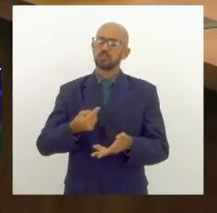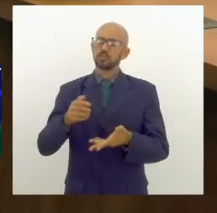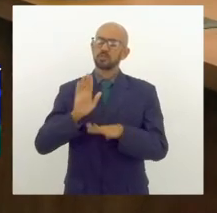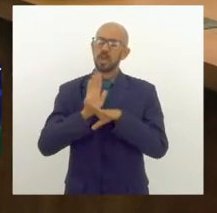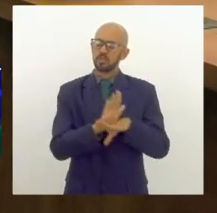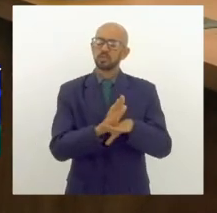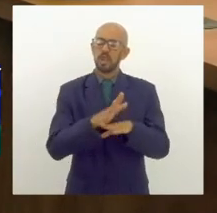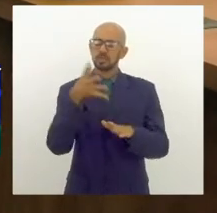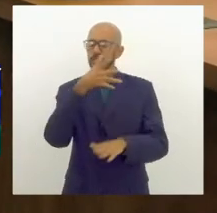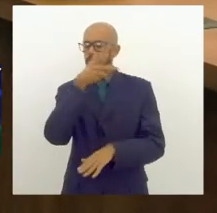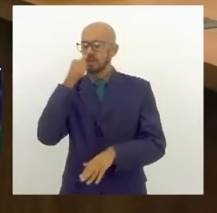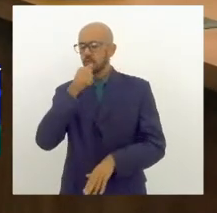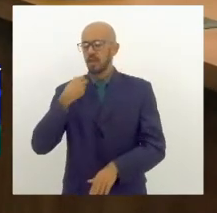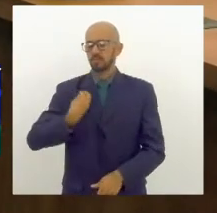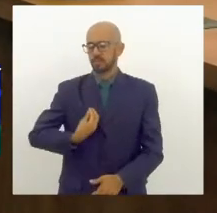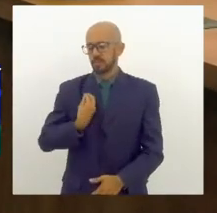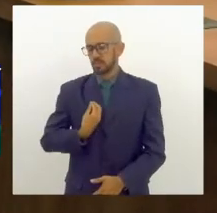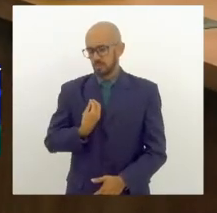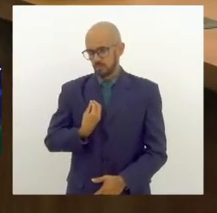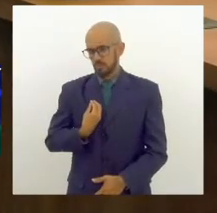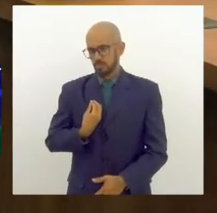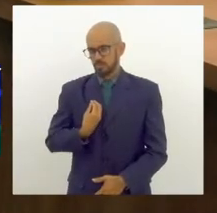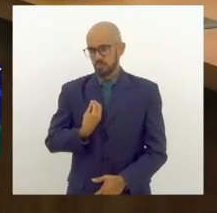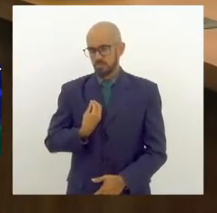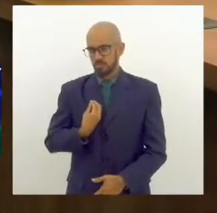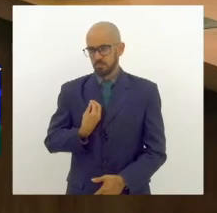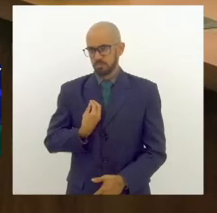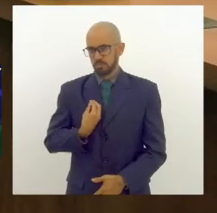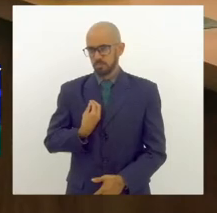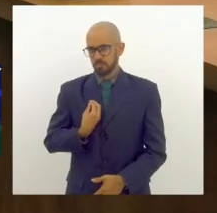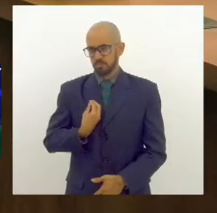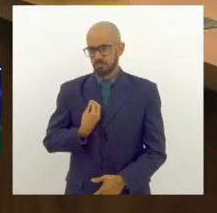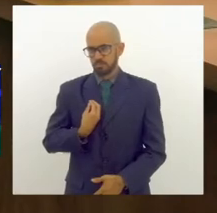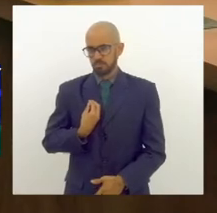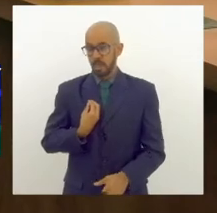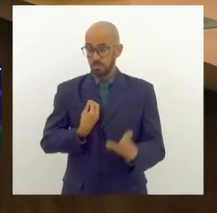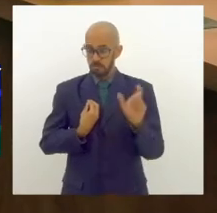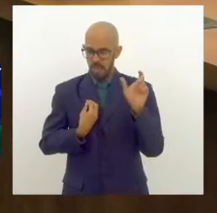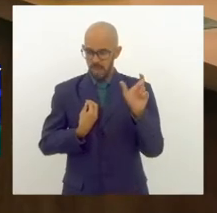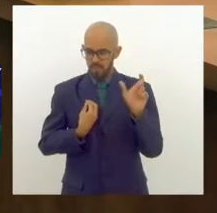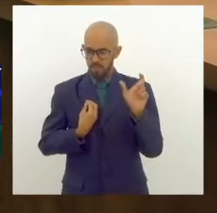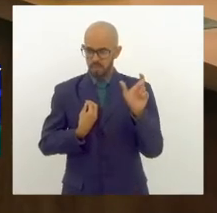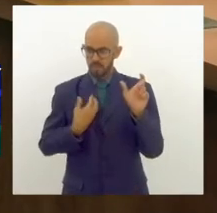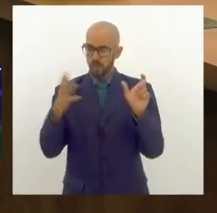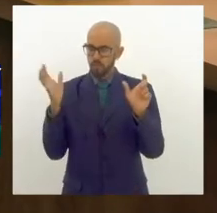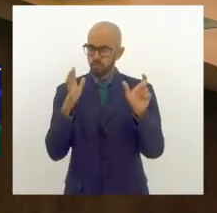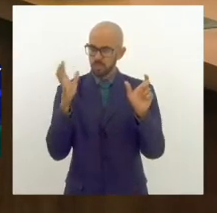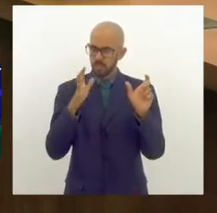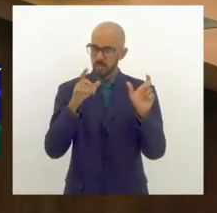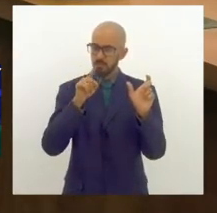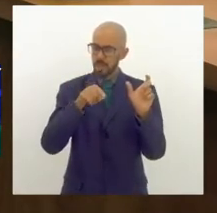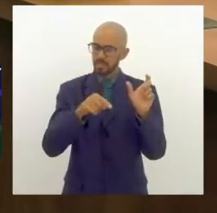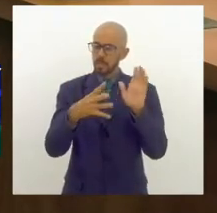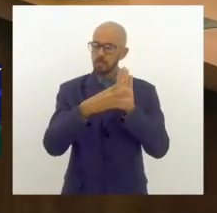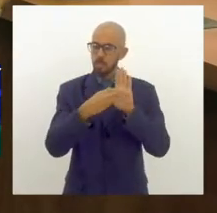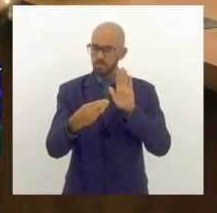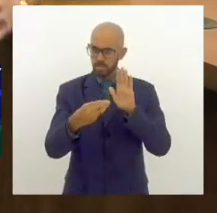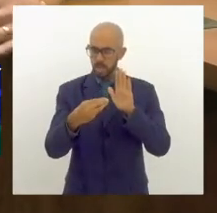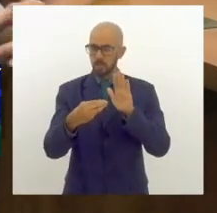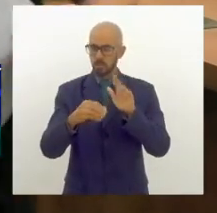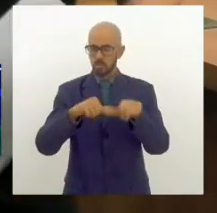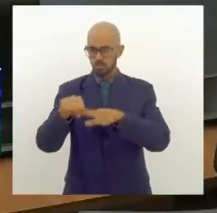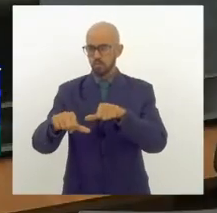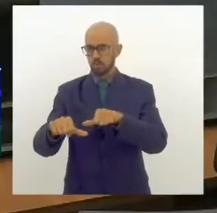salvar vidas. A palavra convence, mas é o exemplo que arrasta.